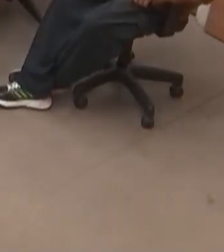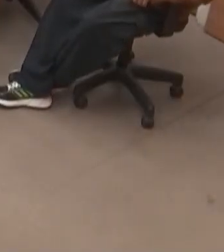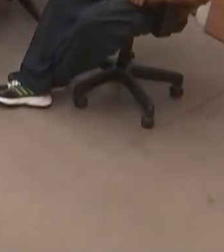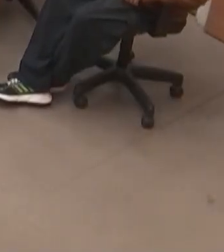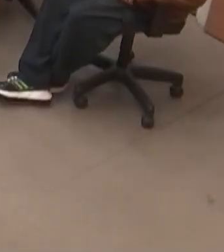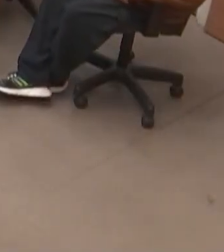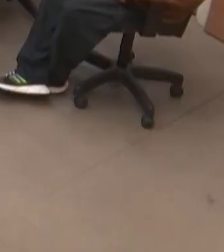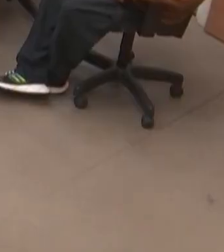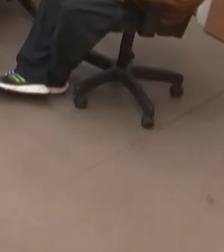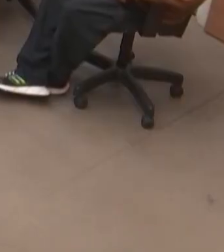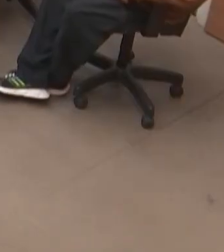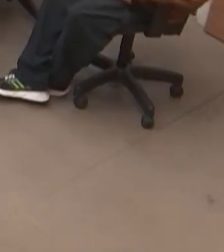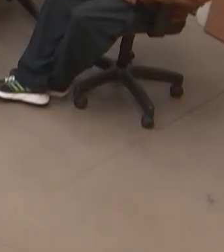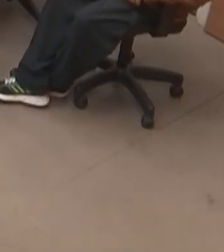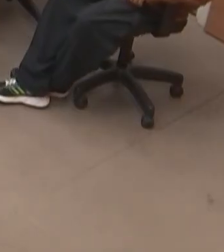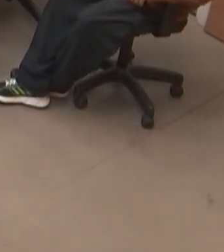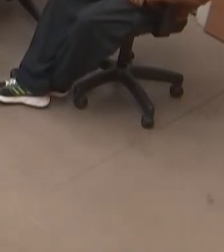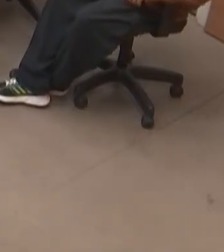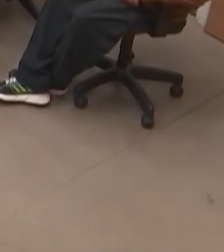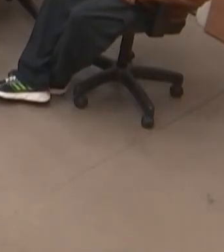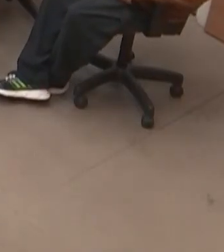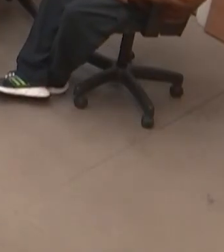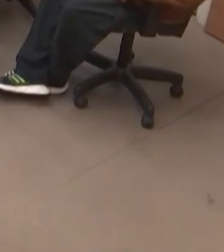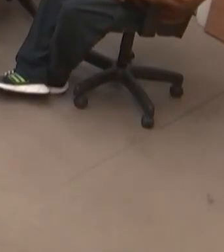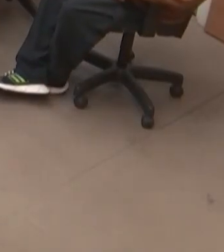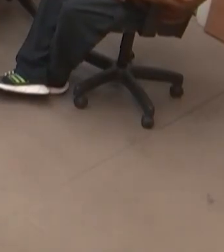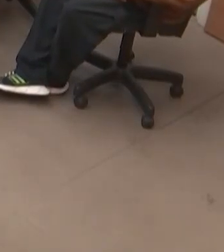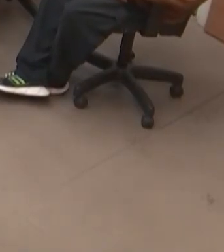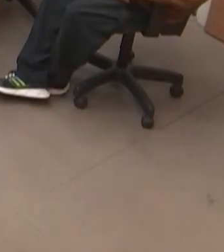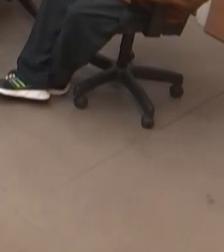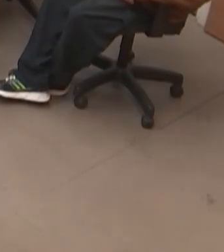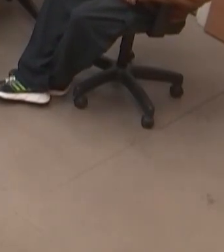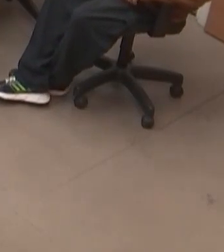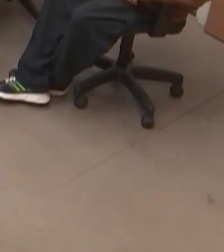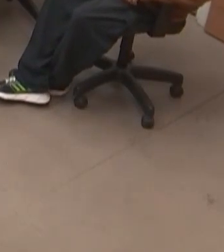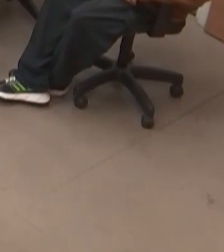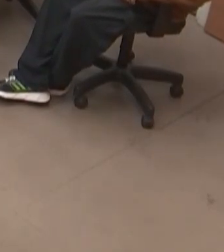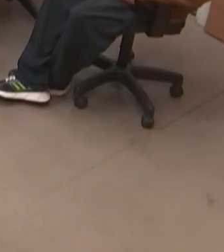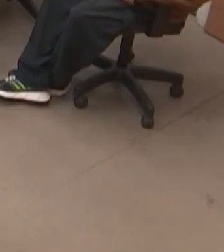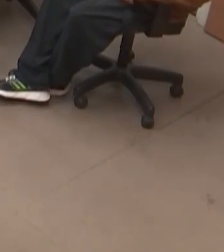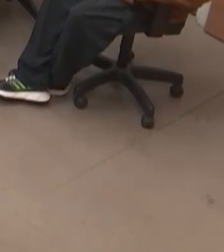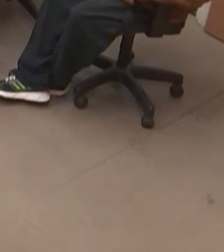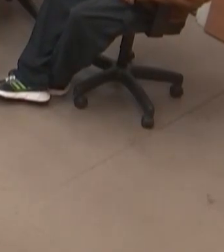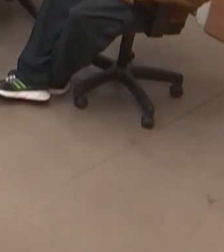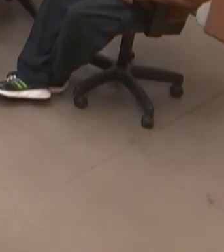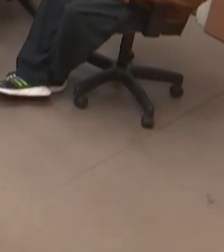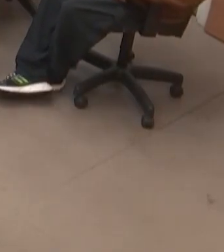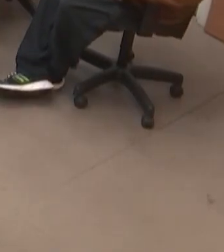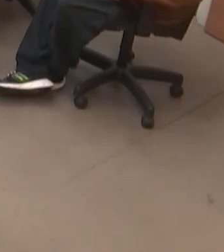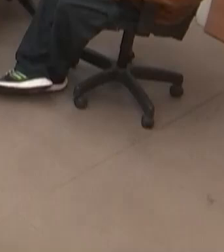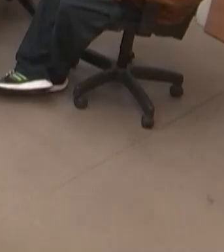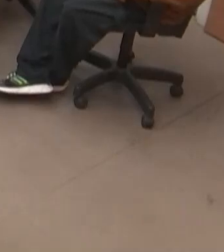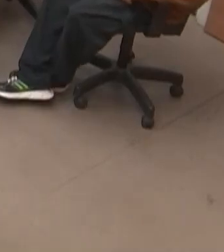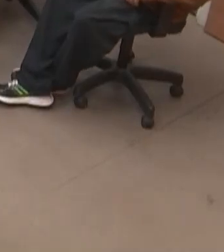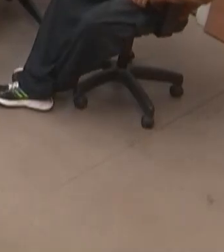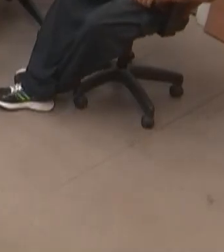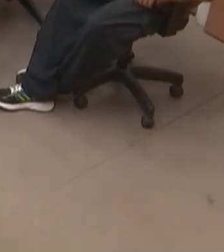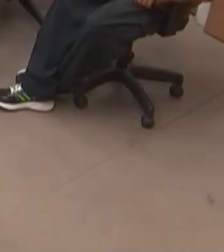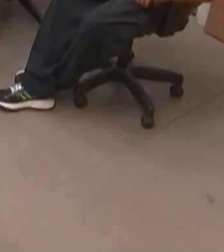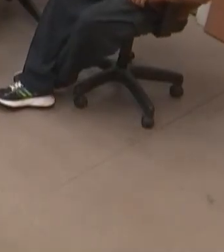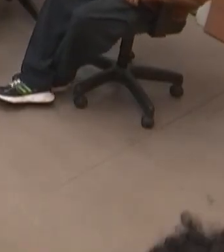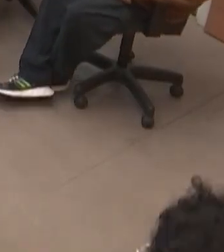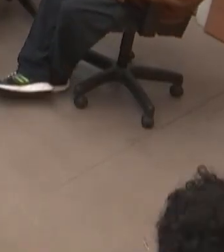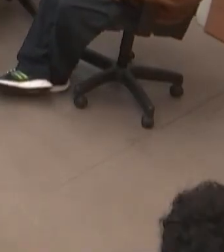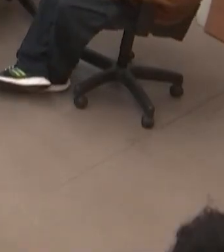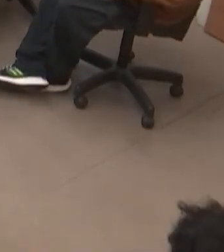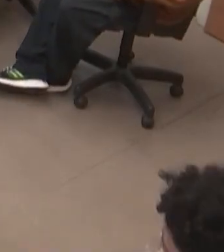na 1. Descobri que era lindo só com 21. Nós faz essa fita mó fácil, parece que nem dá trabalho. Então pode surfar do meu hype,